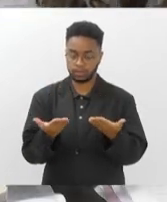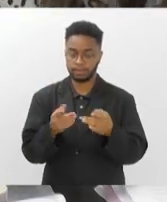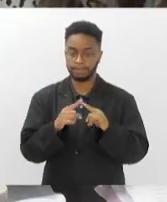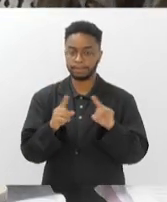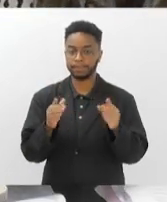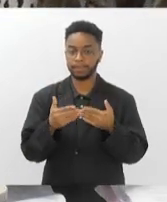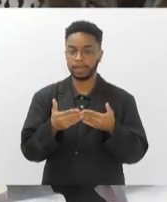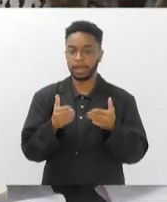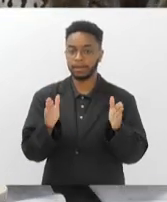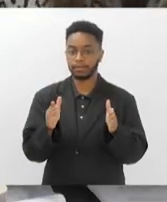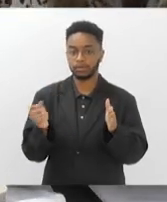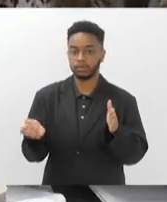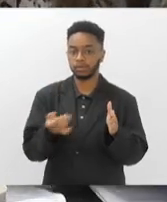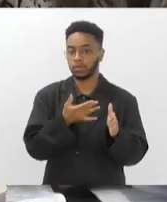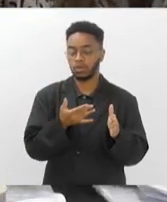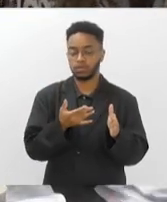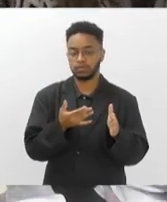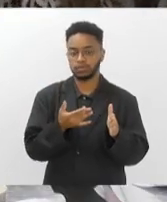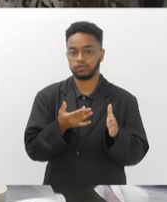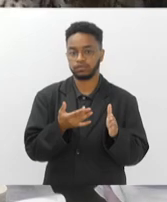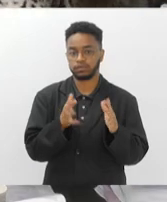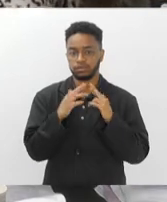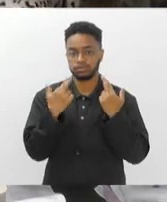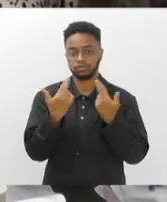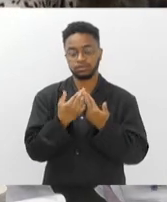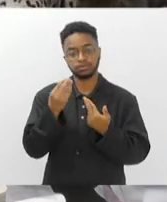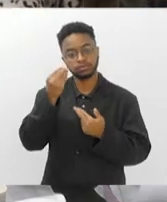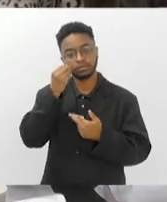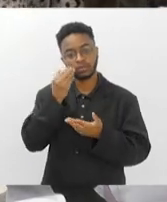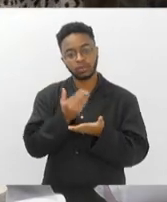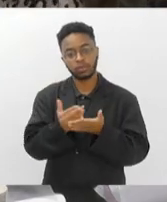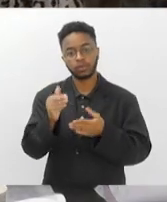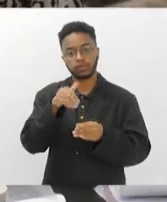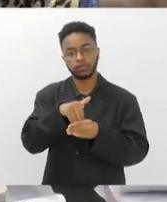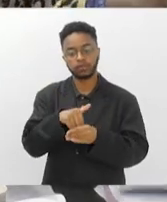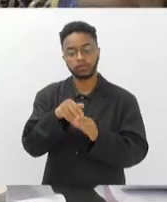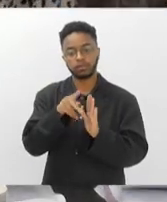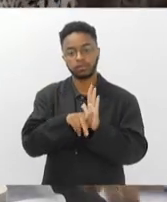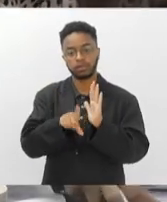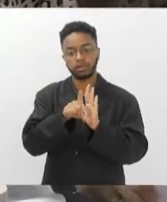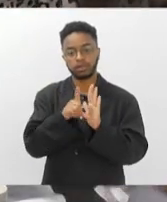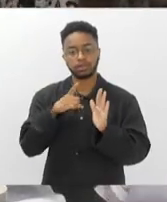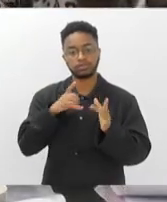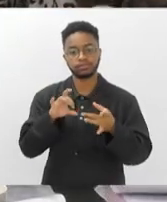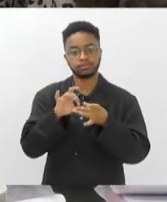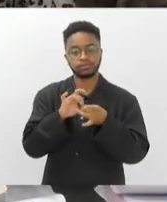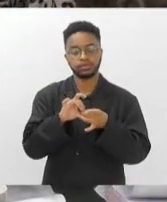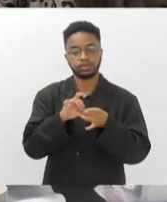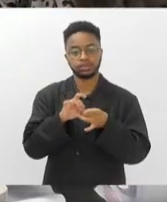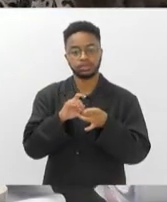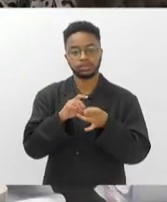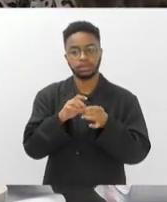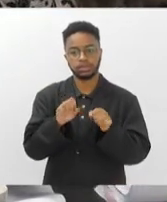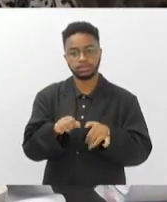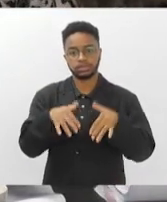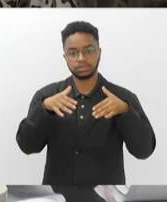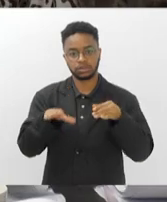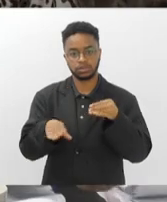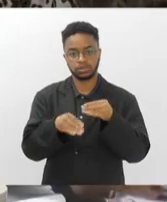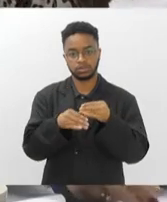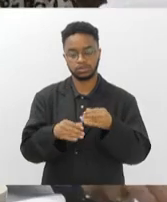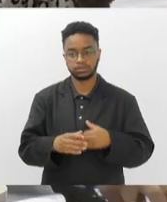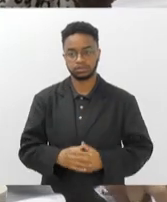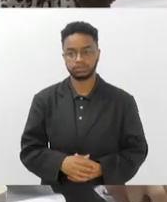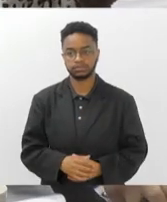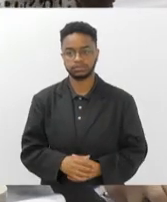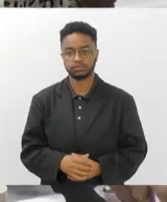Abriríamos a sessão extraordinária para dar início à votação dos projetos que estão na sessão extraordinária. Nesse sentido, eu